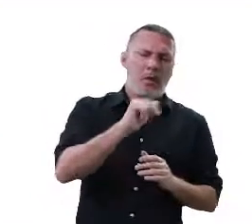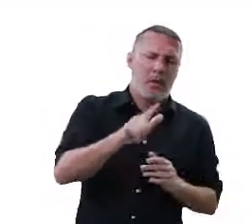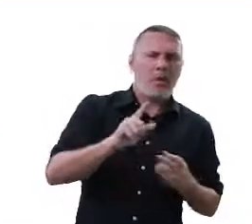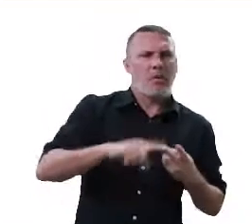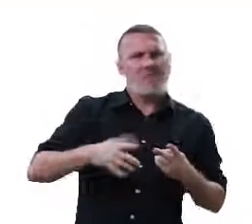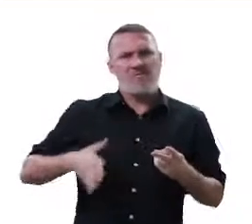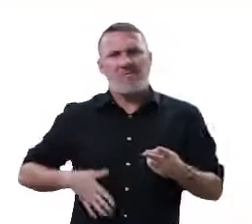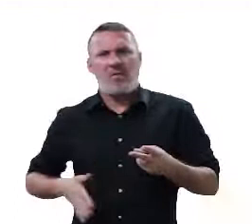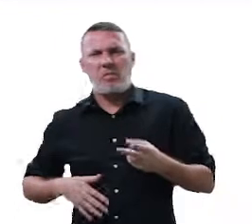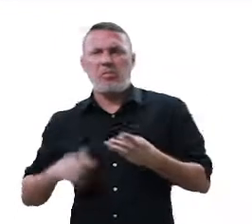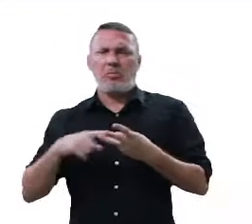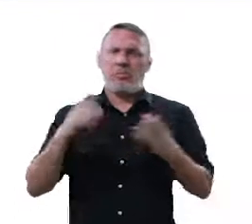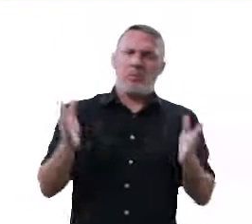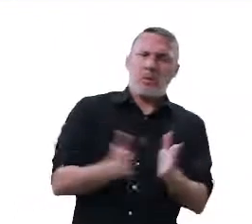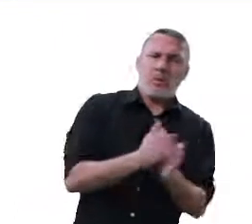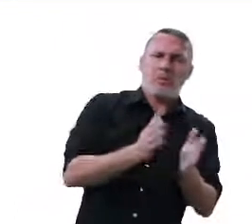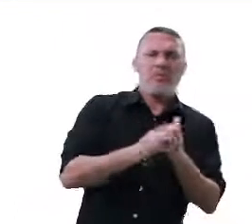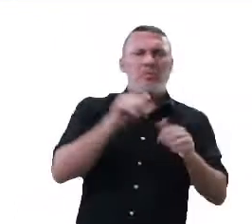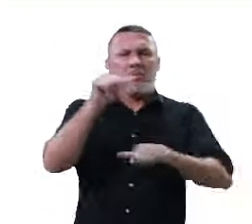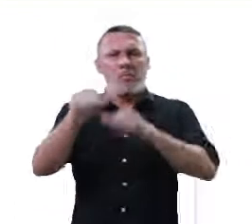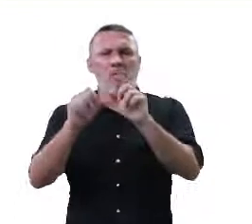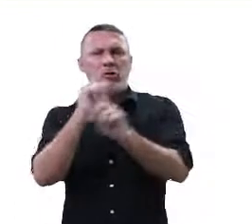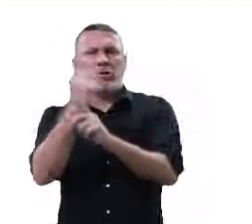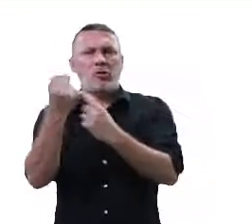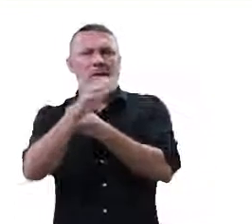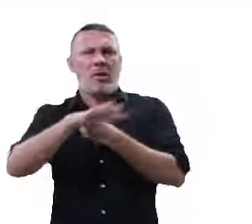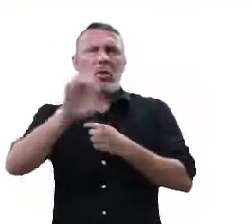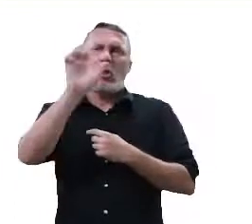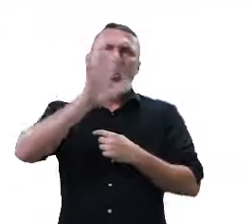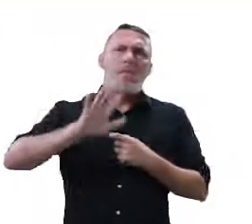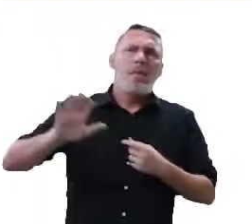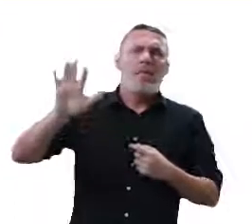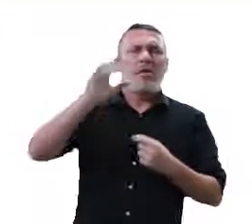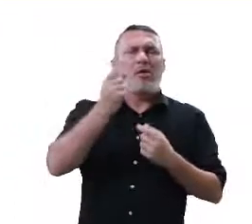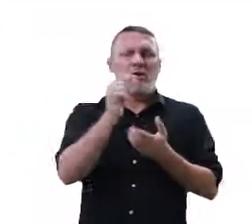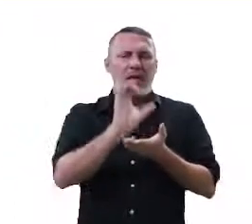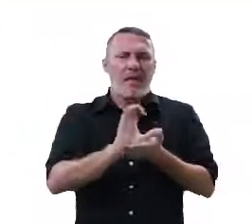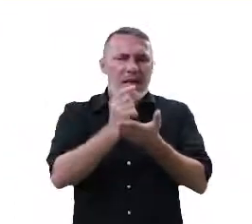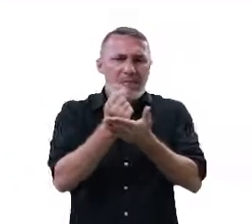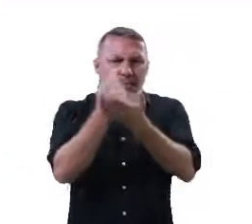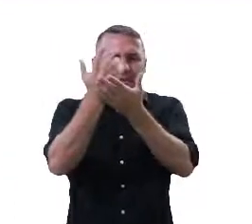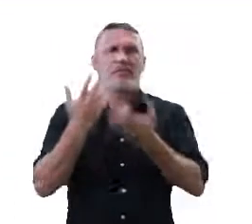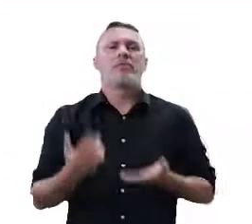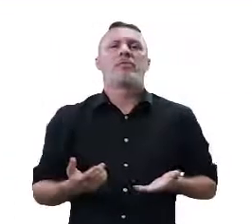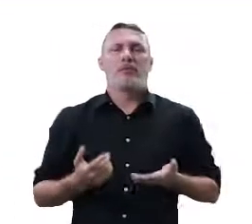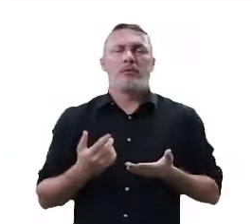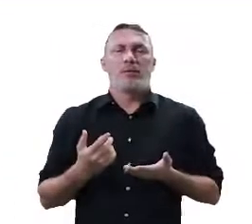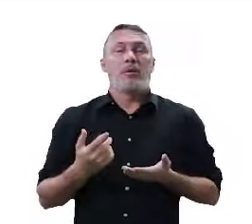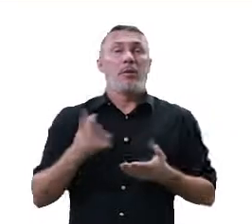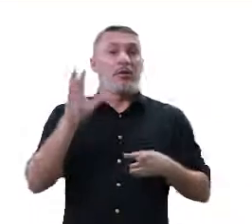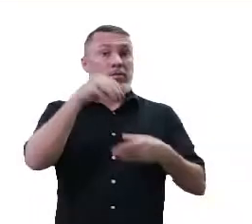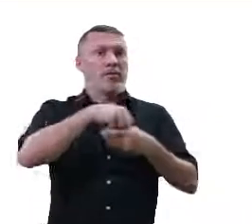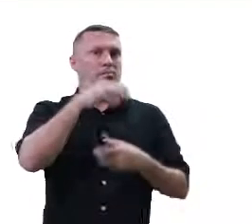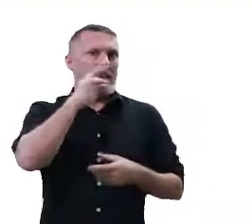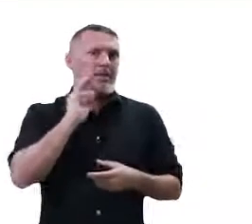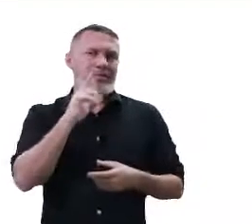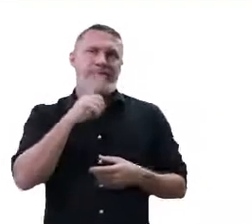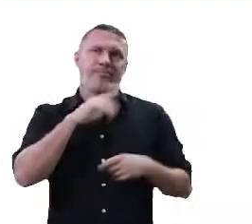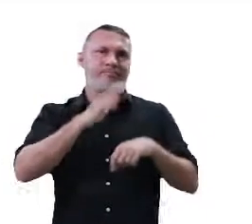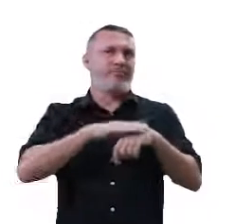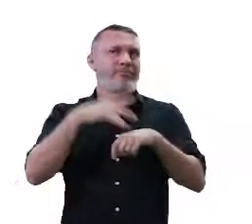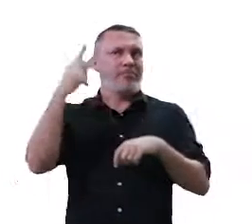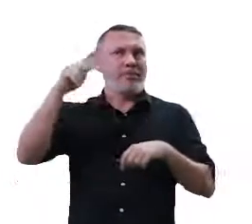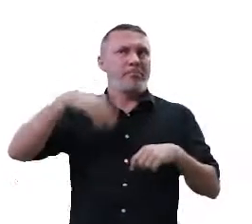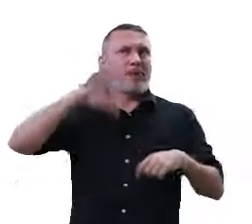vagabundos, pobres, né, a transformação da sociedade europeia com o advento do capitalismo. E aí o Marx, né, no livro Capital, que é a